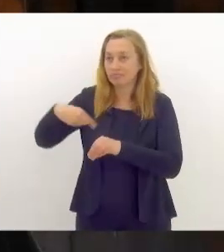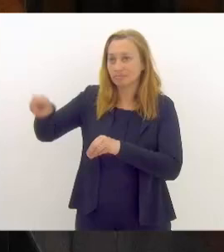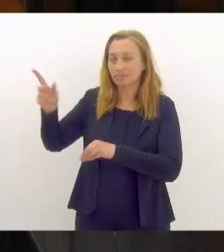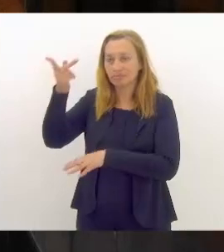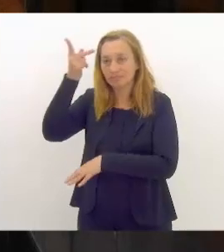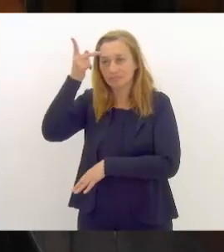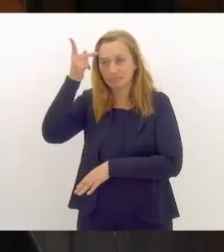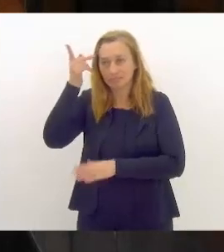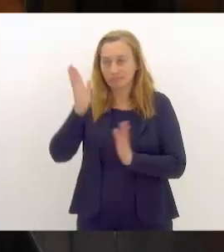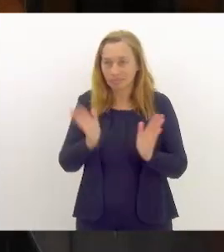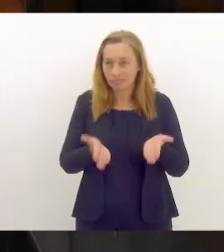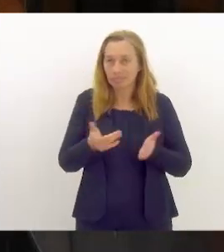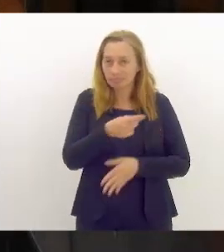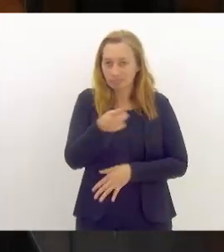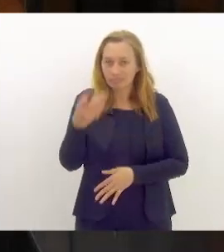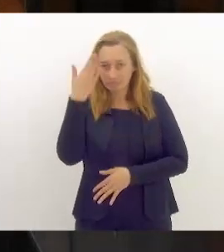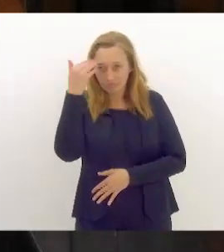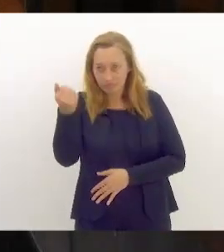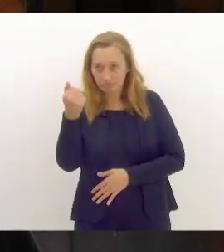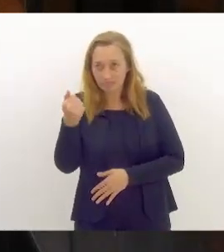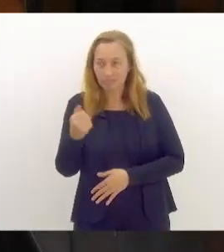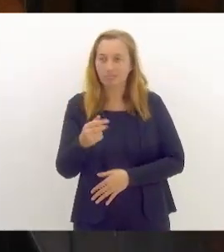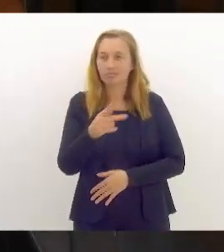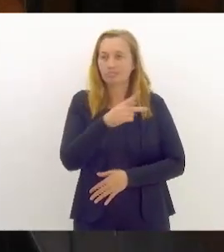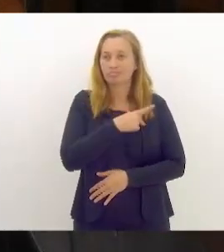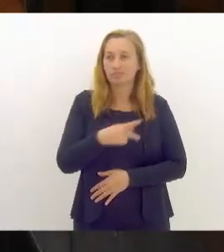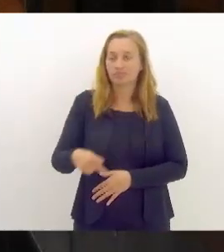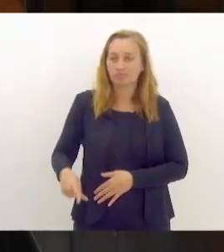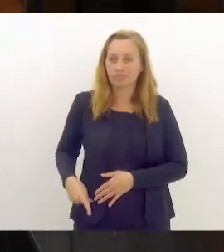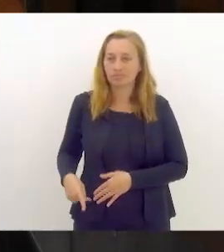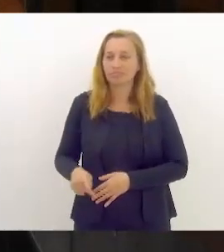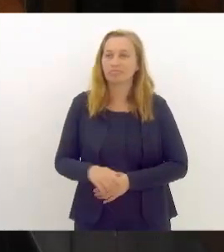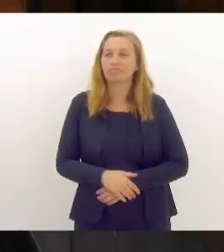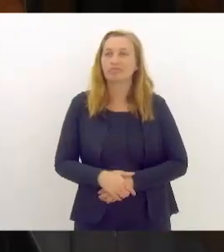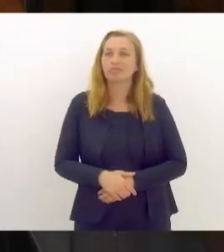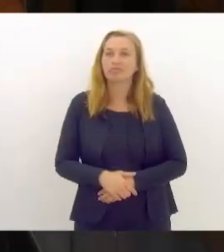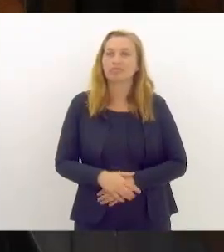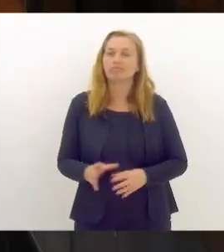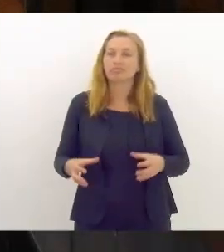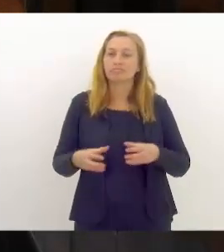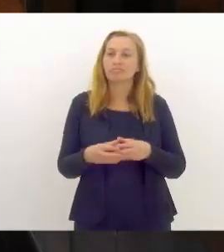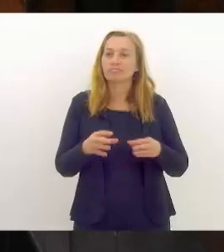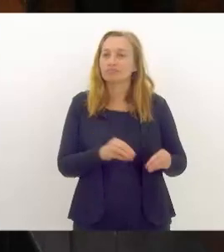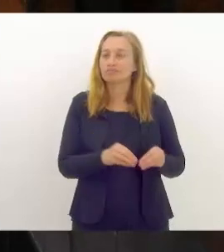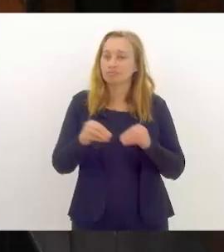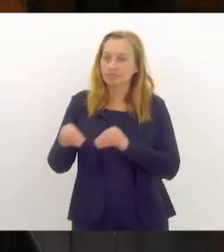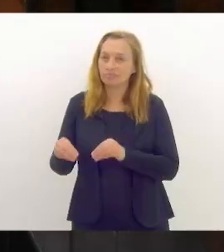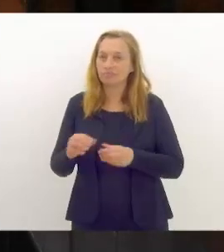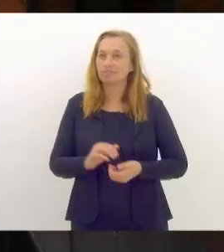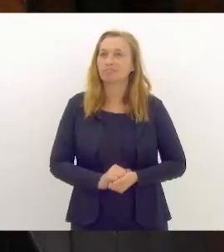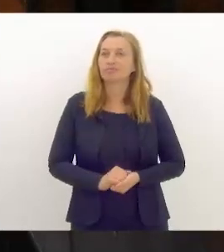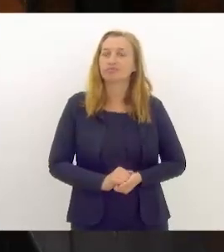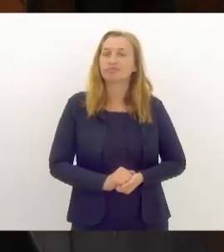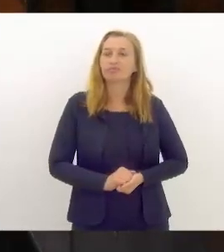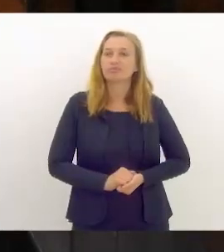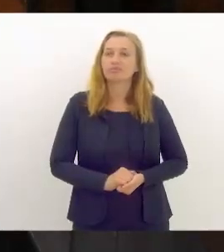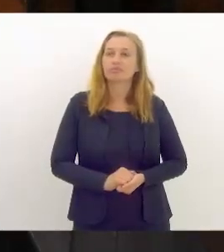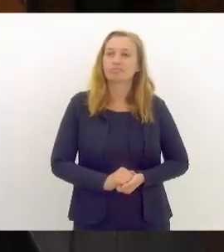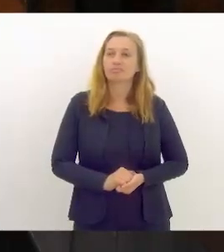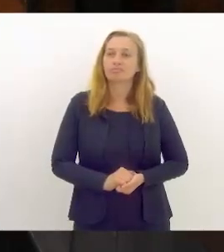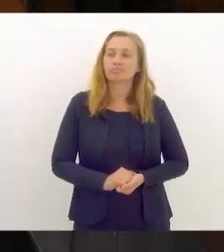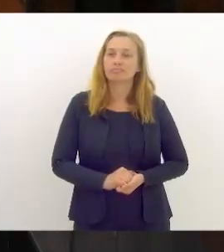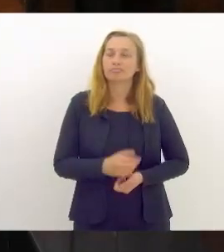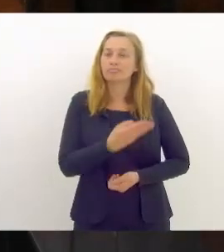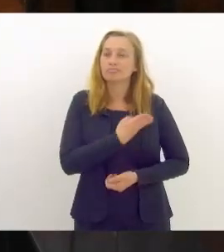agora todos sabem que o nosso querido Presidente tá na equipe de transição do atual